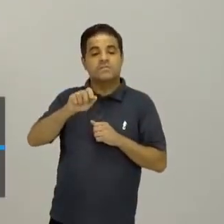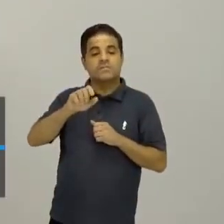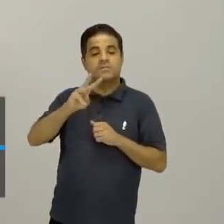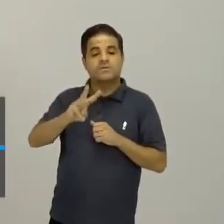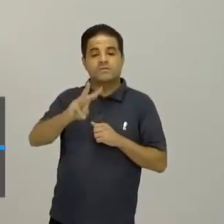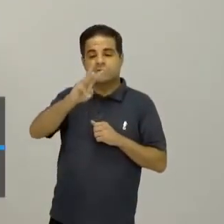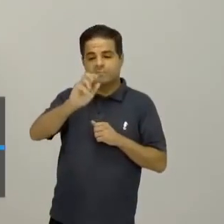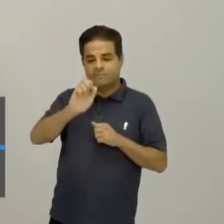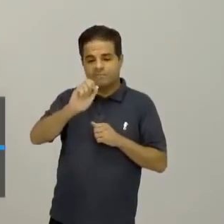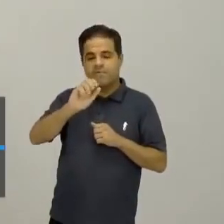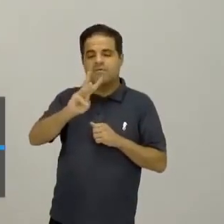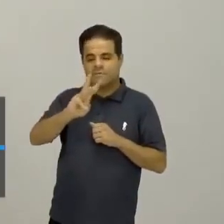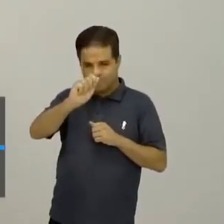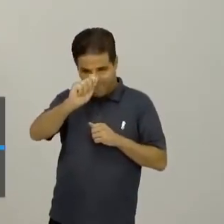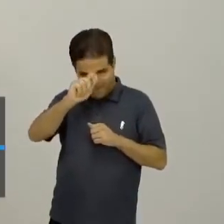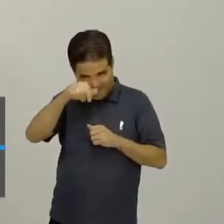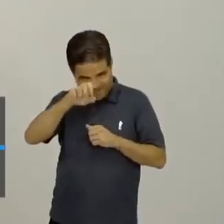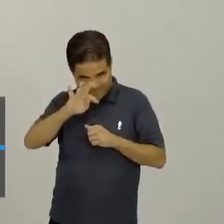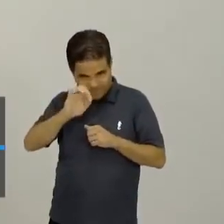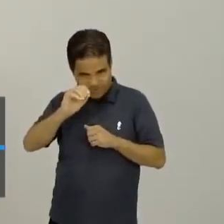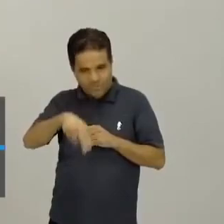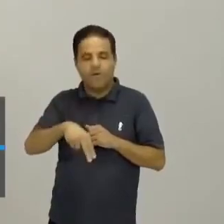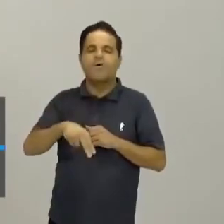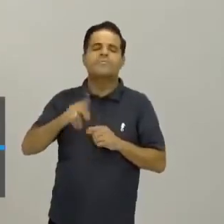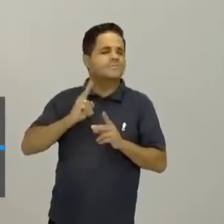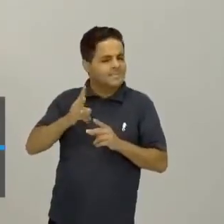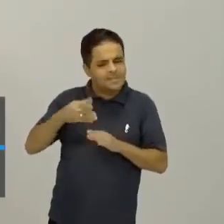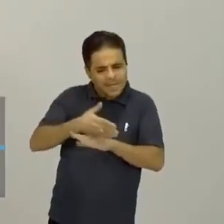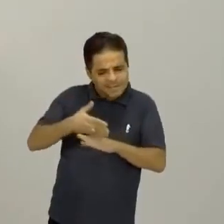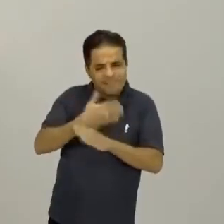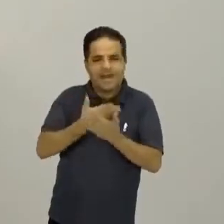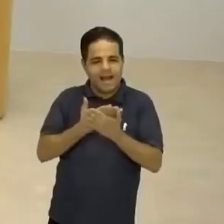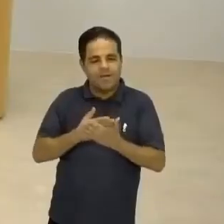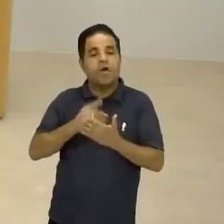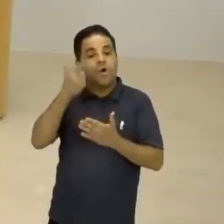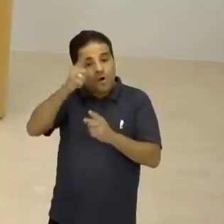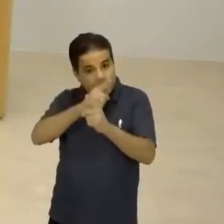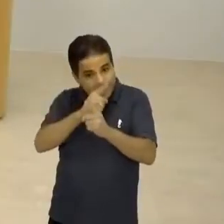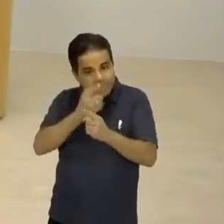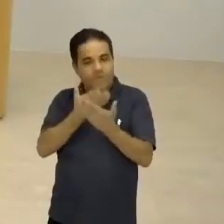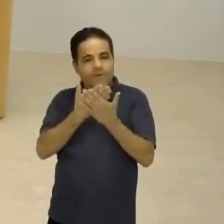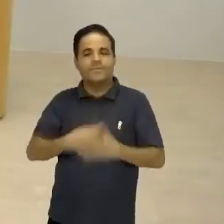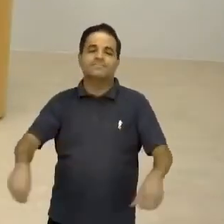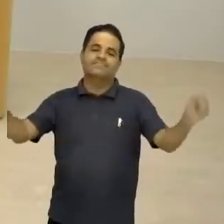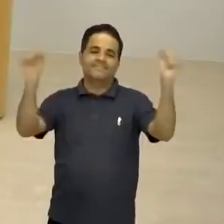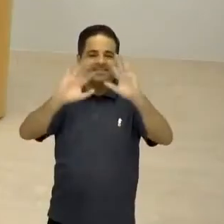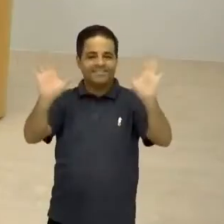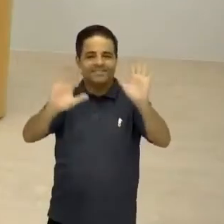que sempre participam da aula. E a gente se vê numa próxima aula, pessoal. Tchau, tchau!